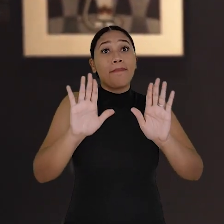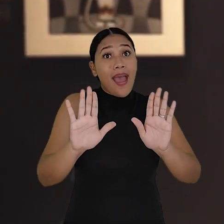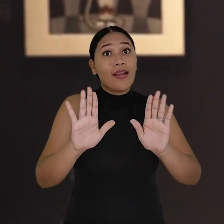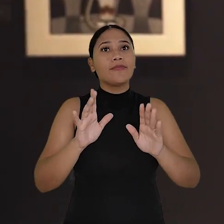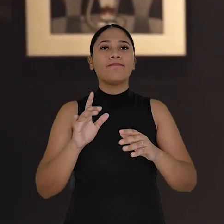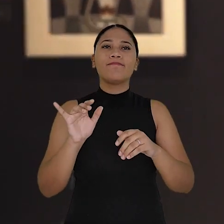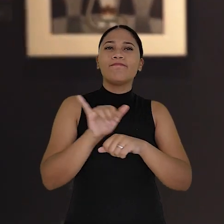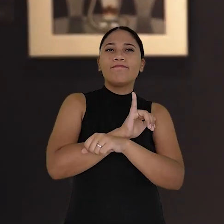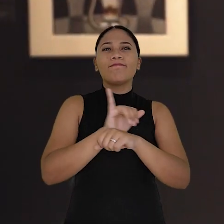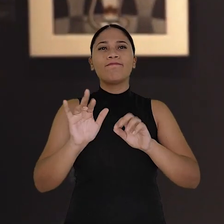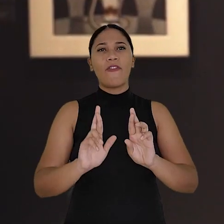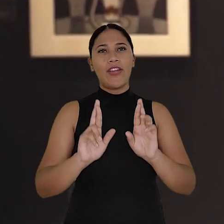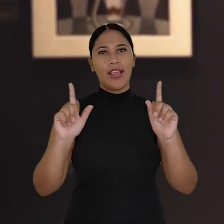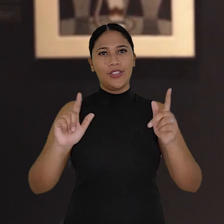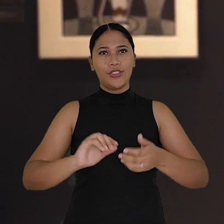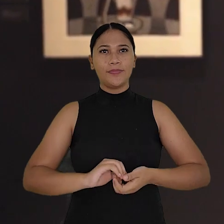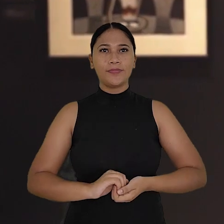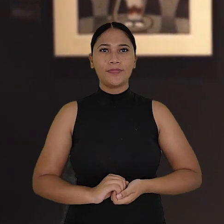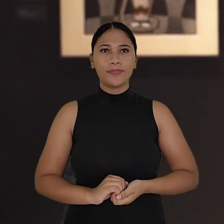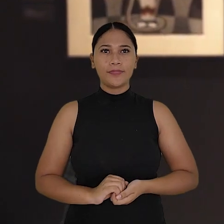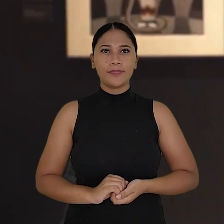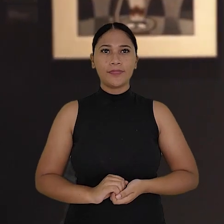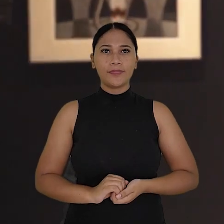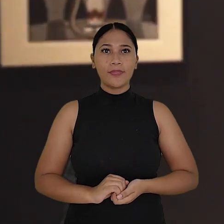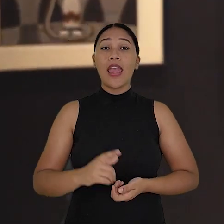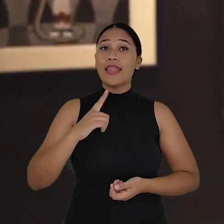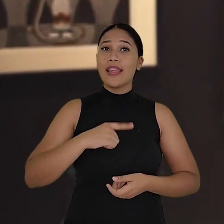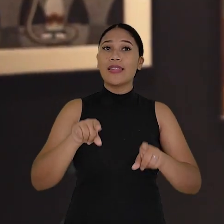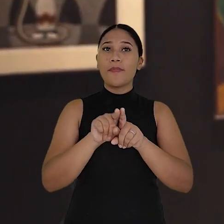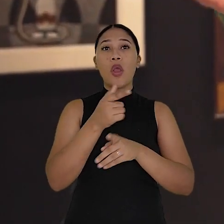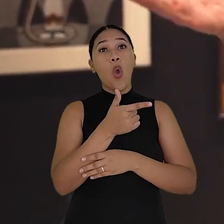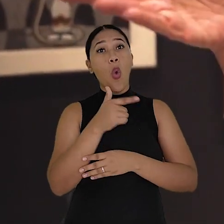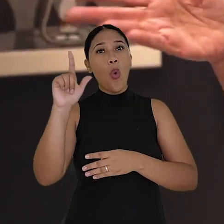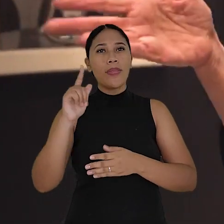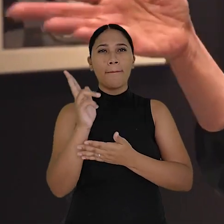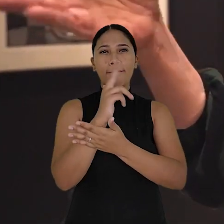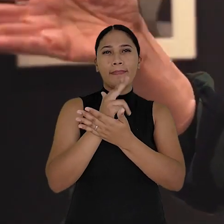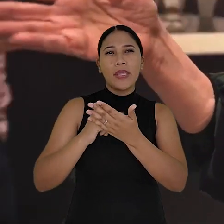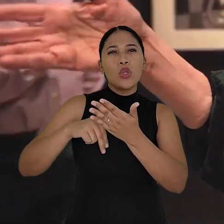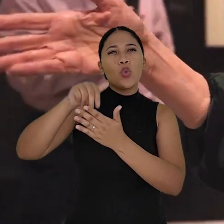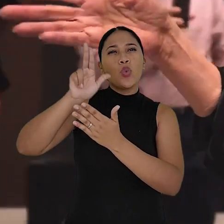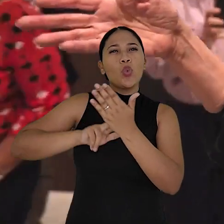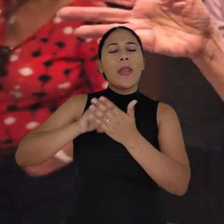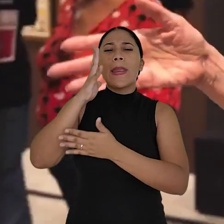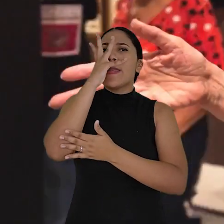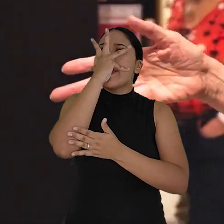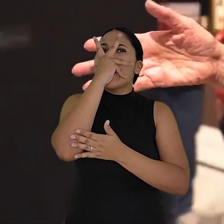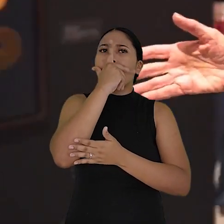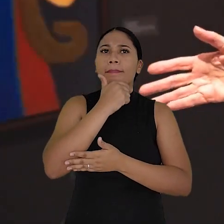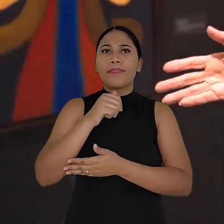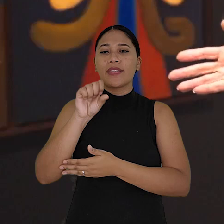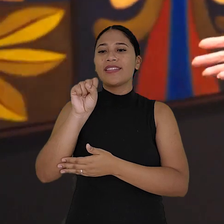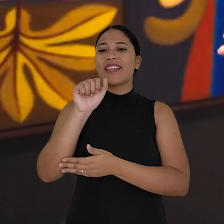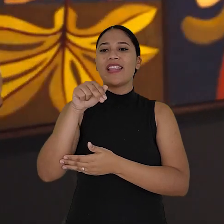elementos, mas que ele vai trabalhando de forma diferente, né? Aqui a gente tem uma outra pintura lindíssima também